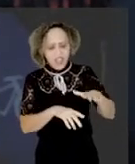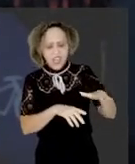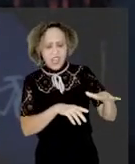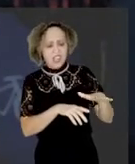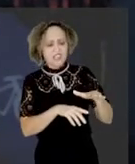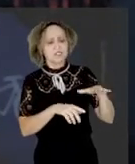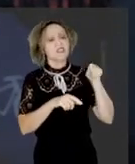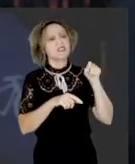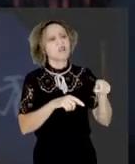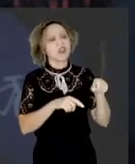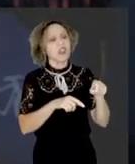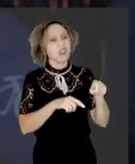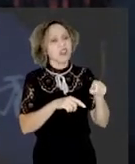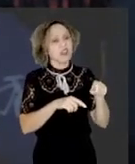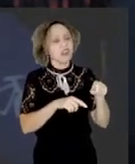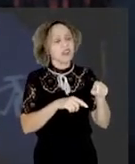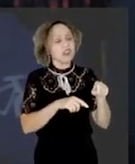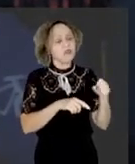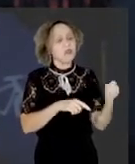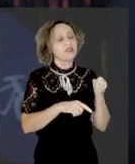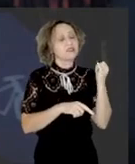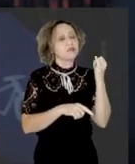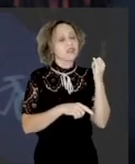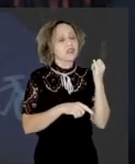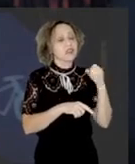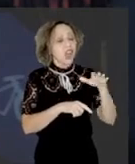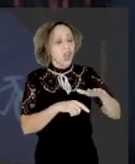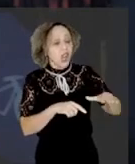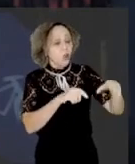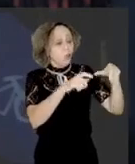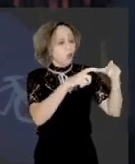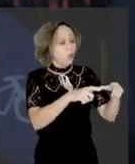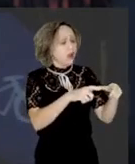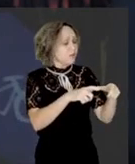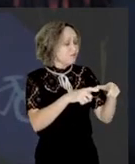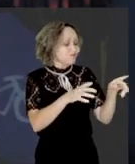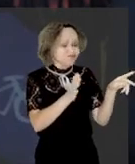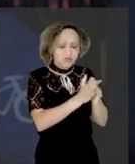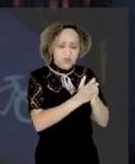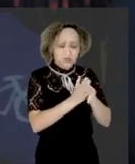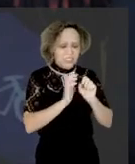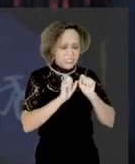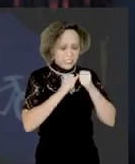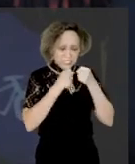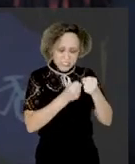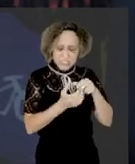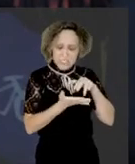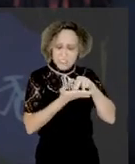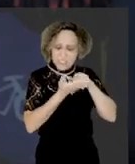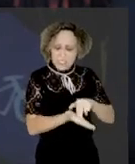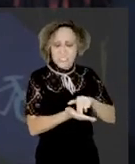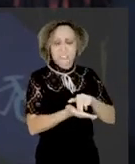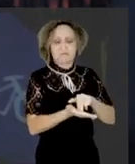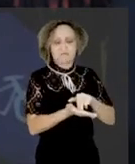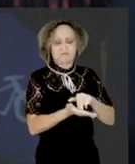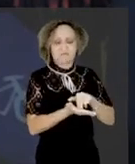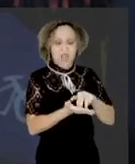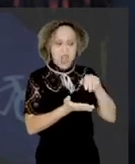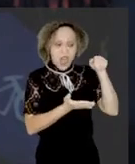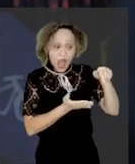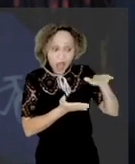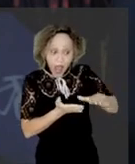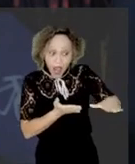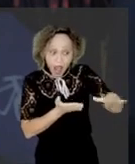o encontro de Marighella com o presidente Lula é um momento de muita alegria, porque é um momento